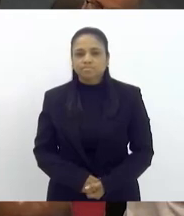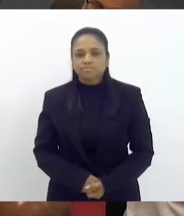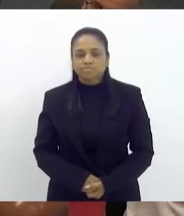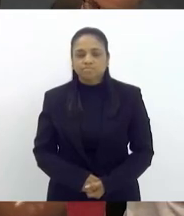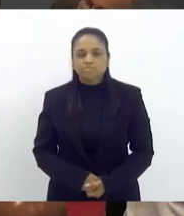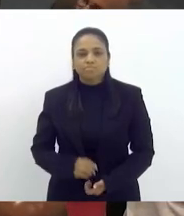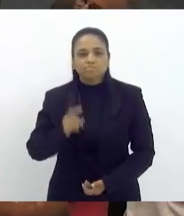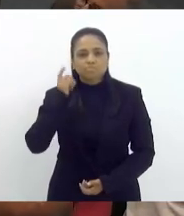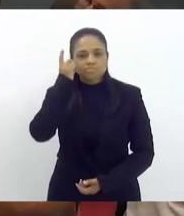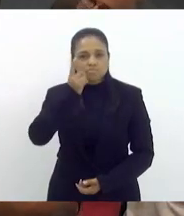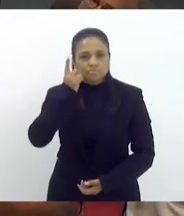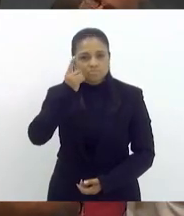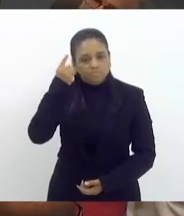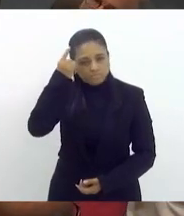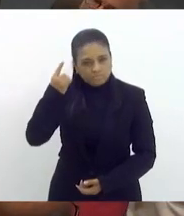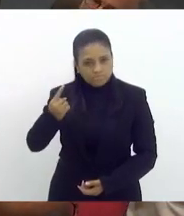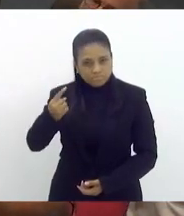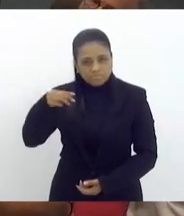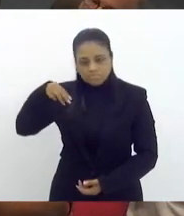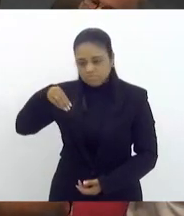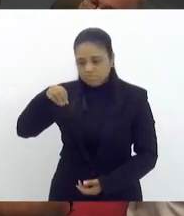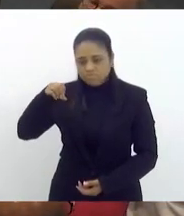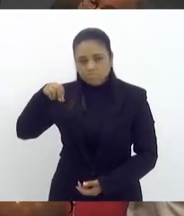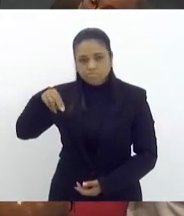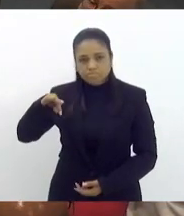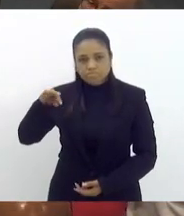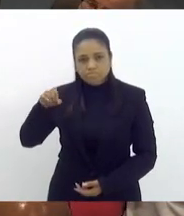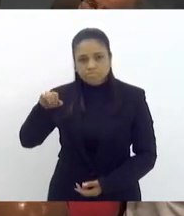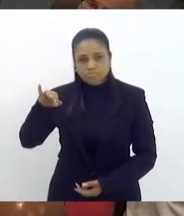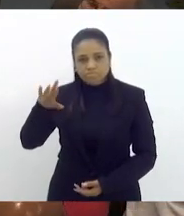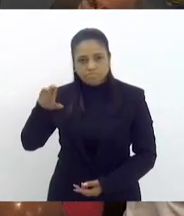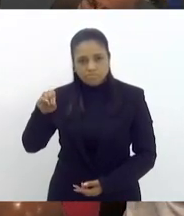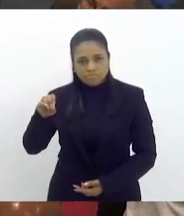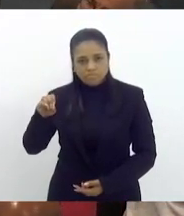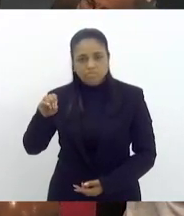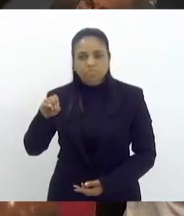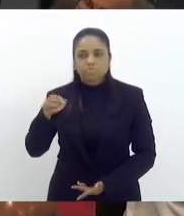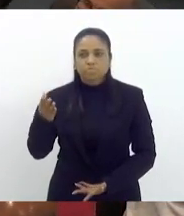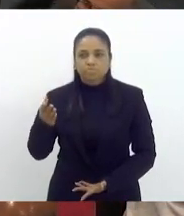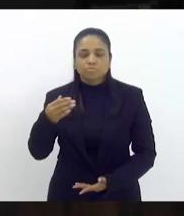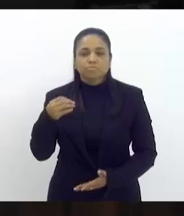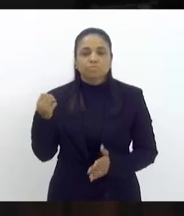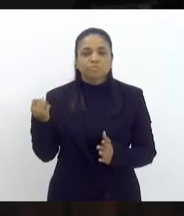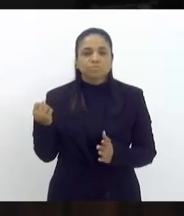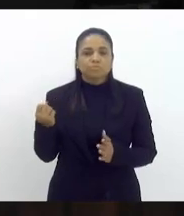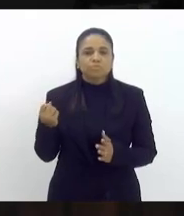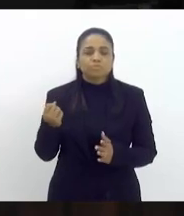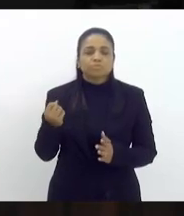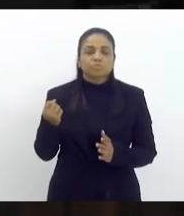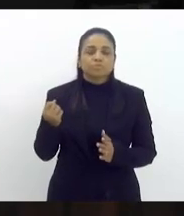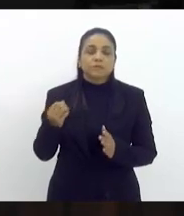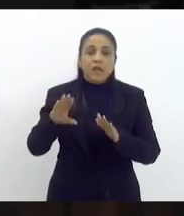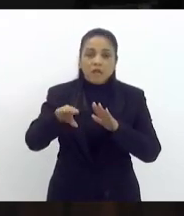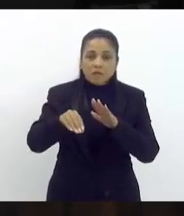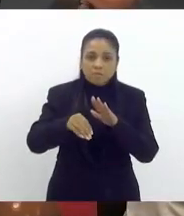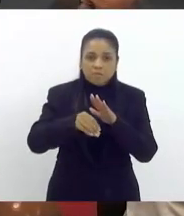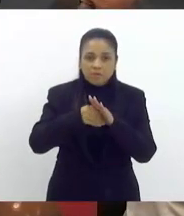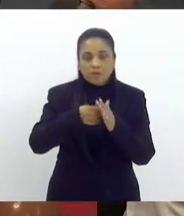deputada Dani Monteiro por favor para o destaque da emenda 183